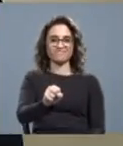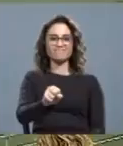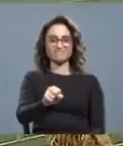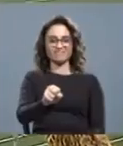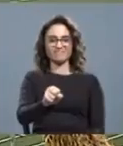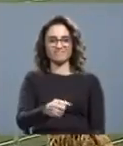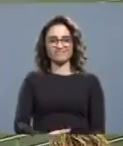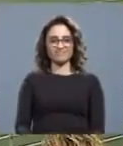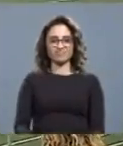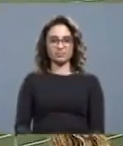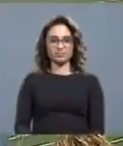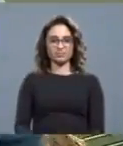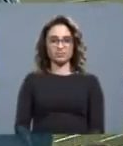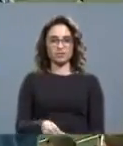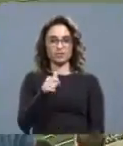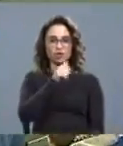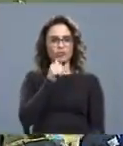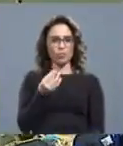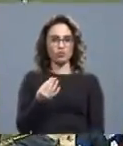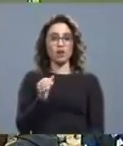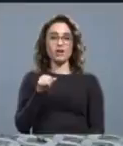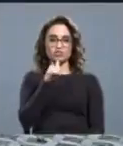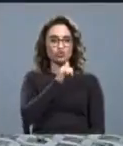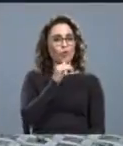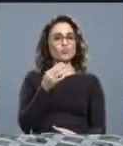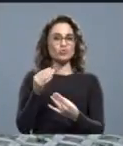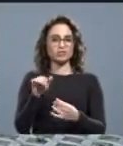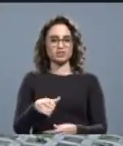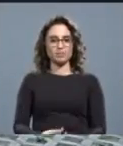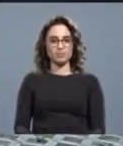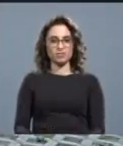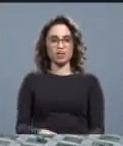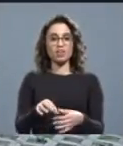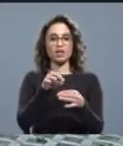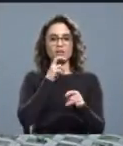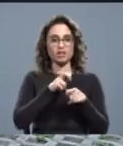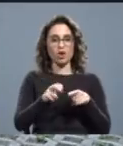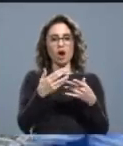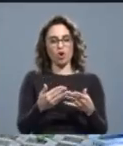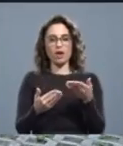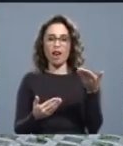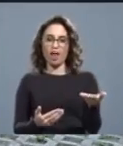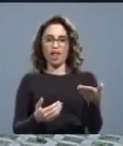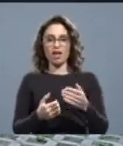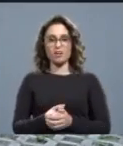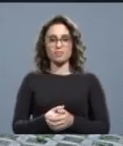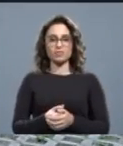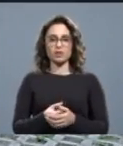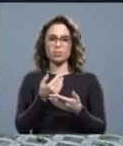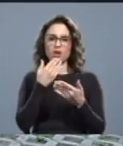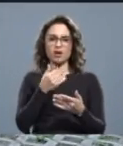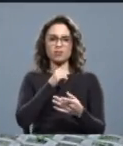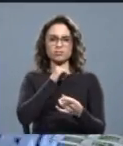Exatamente. Sofres muito? Ai, sofres muito! Fui na vertente elétrica, agora está aqui a passar. Obrigado. Acho que é